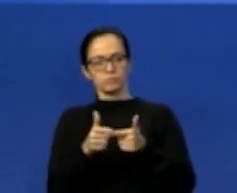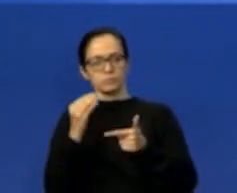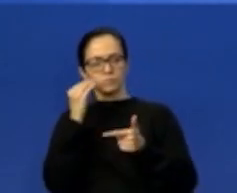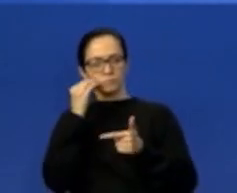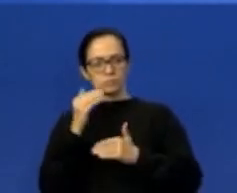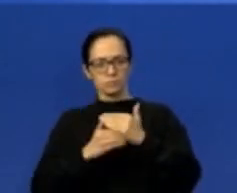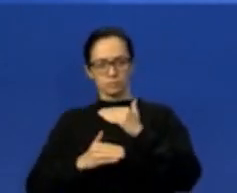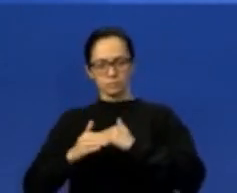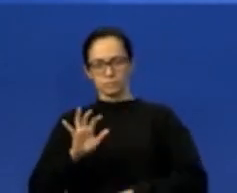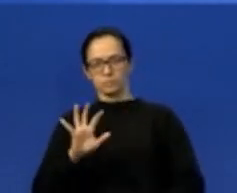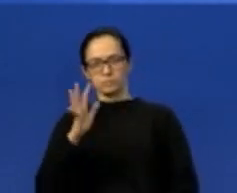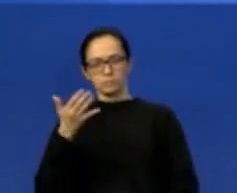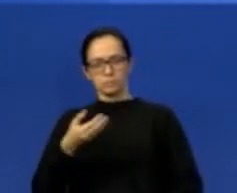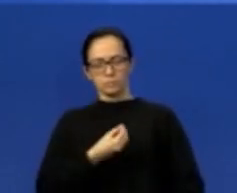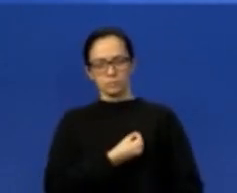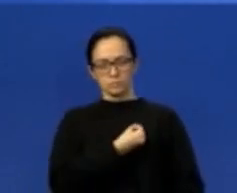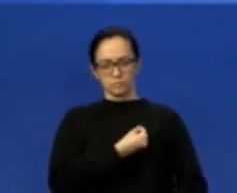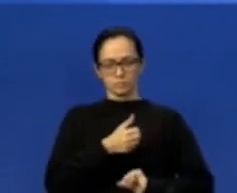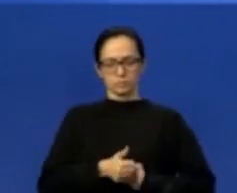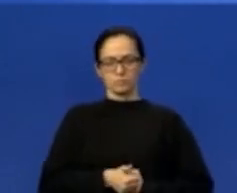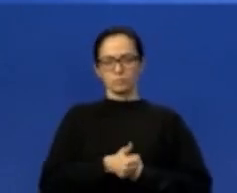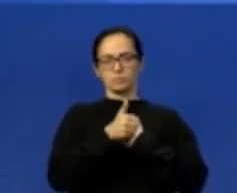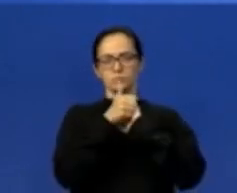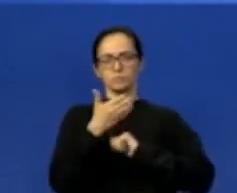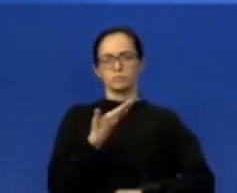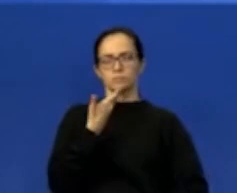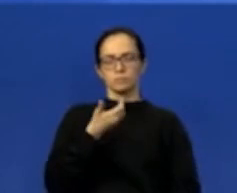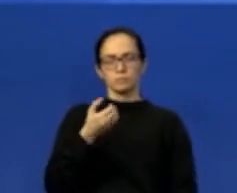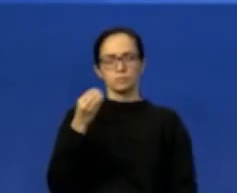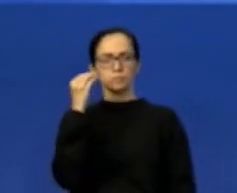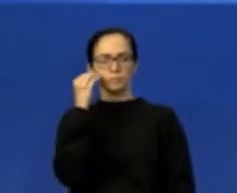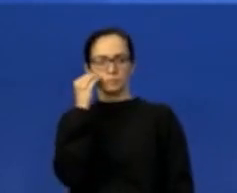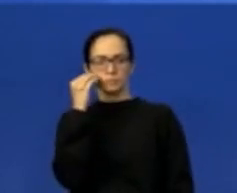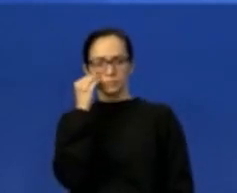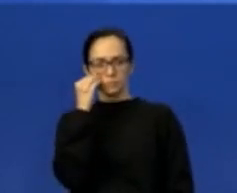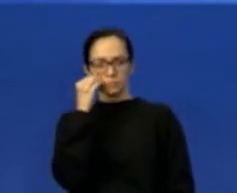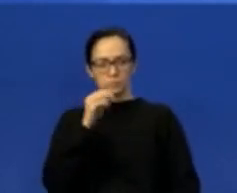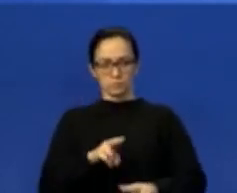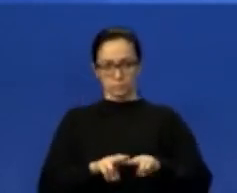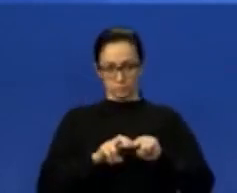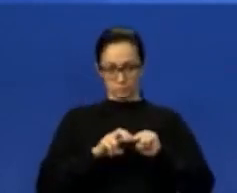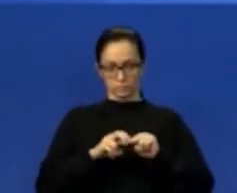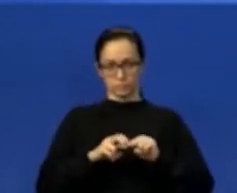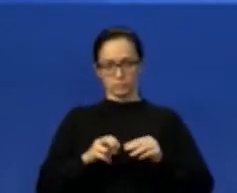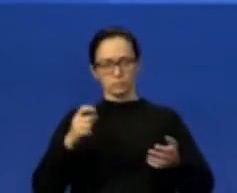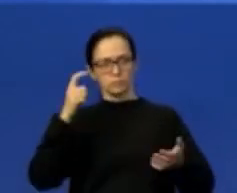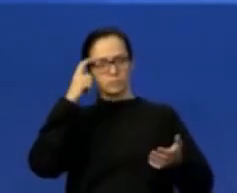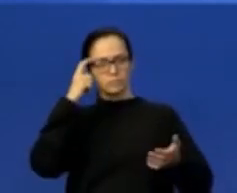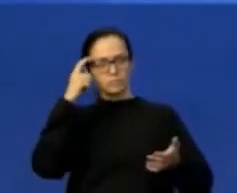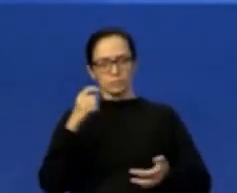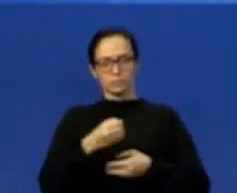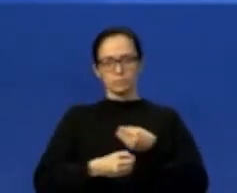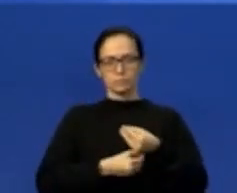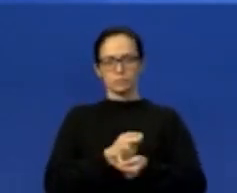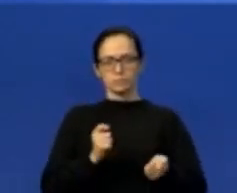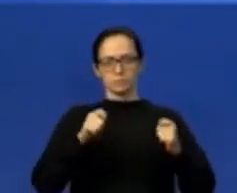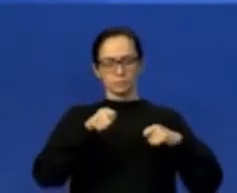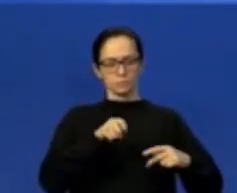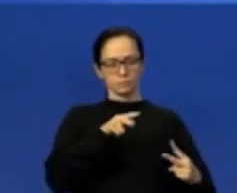e podem trazer melhor qualidade de vida, né? Então, como é que nós podemos, né, fazer com que as lutas